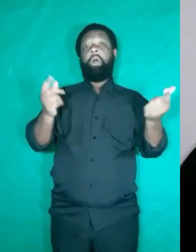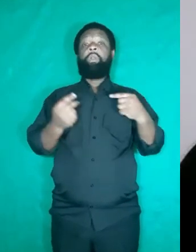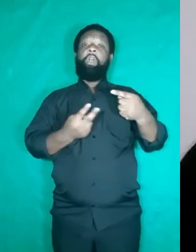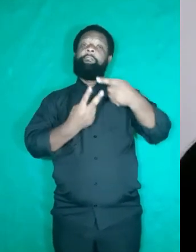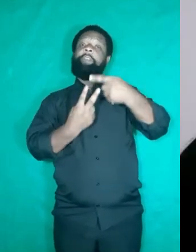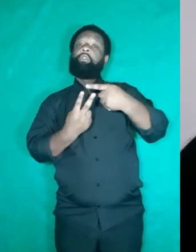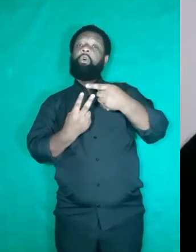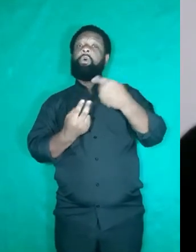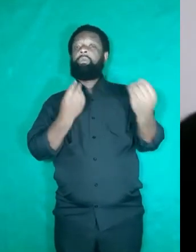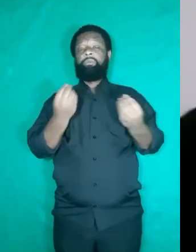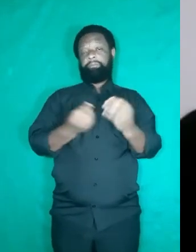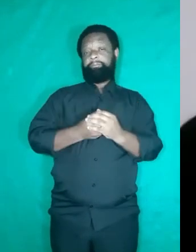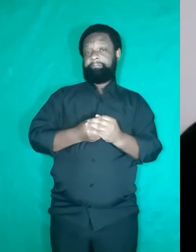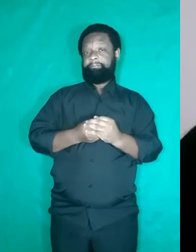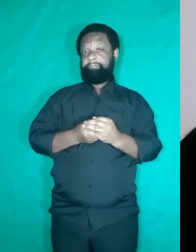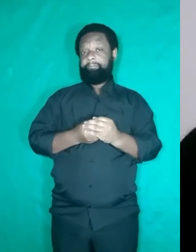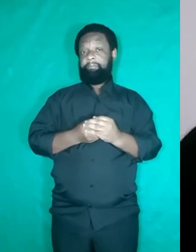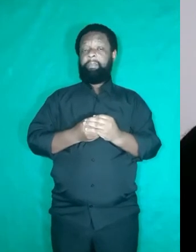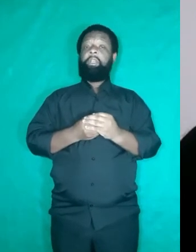o carbono.